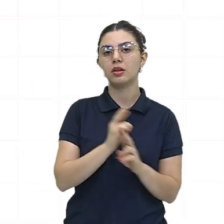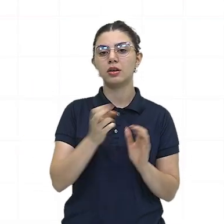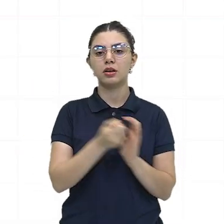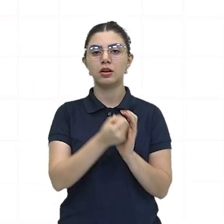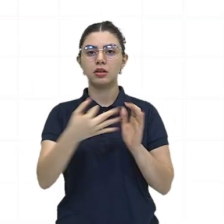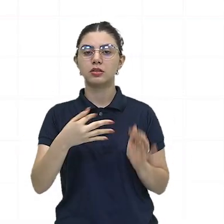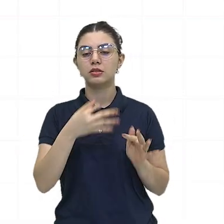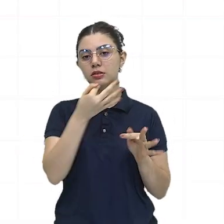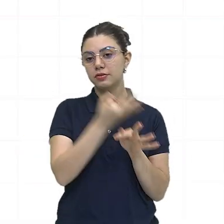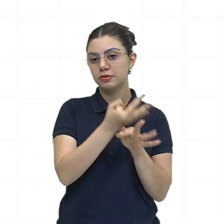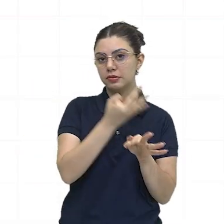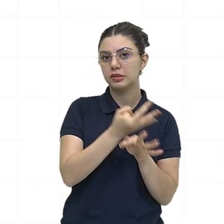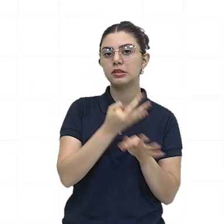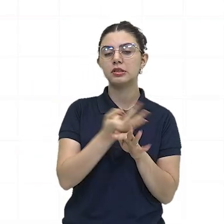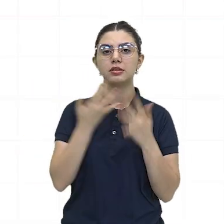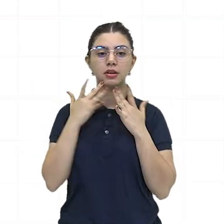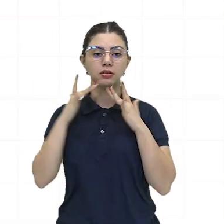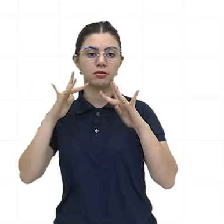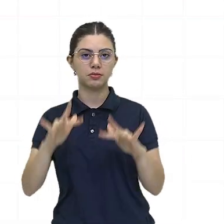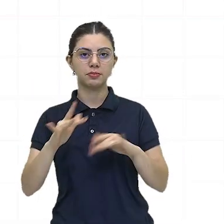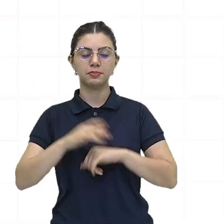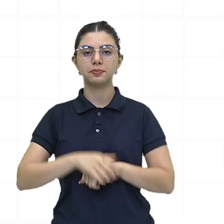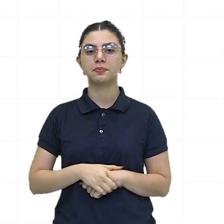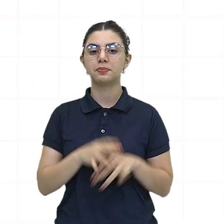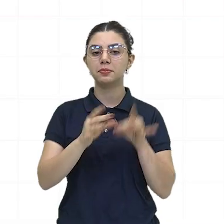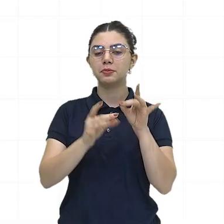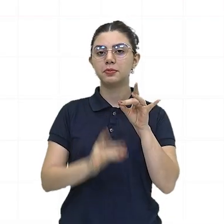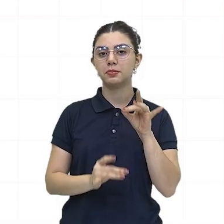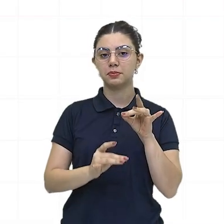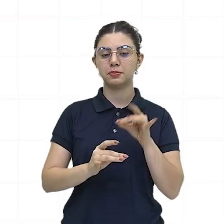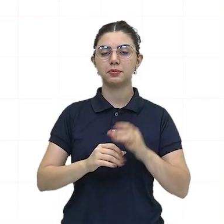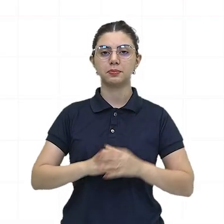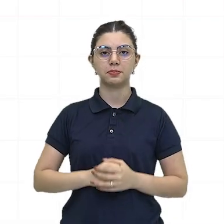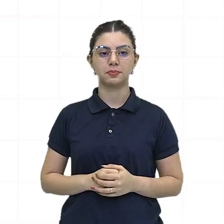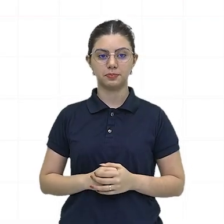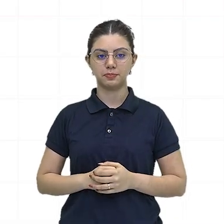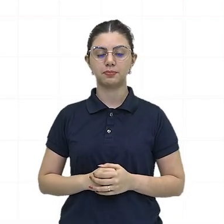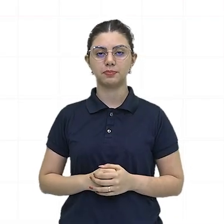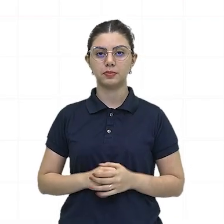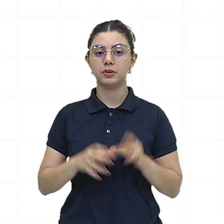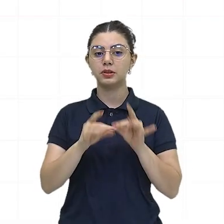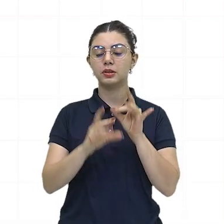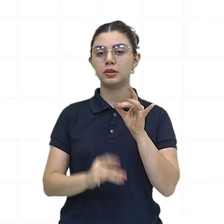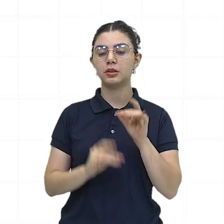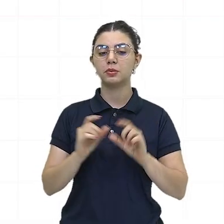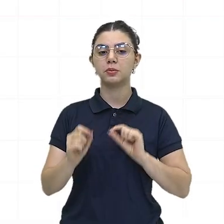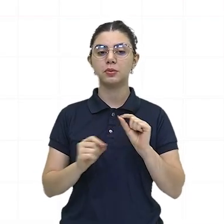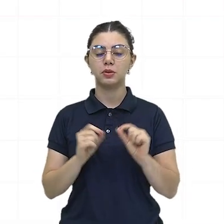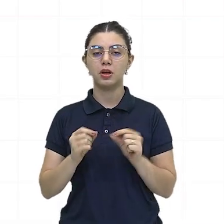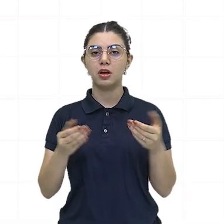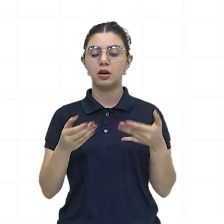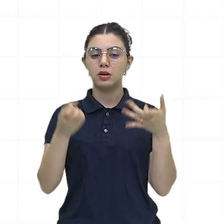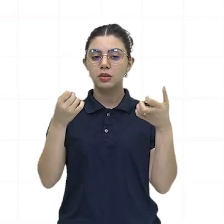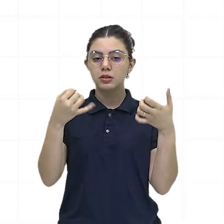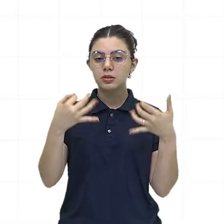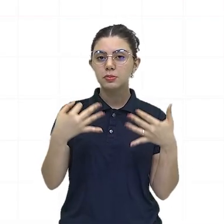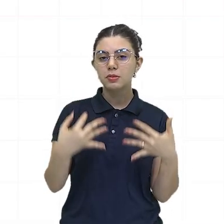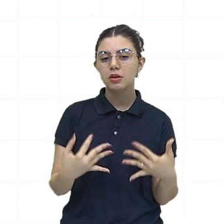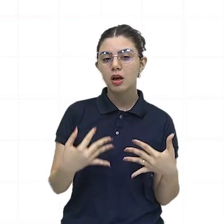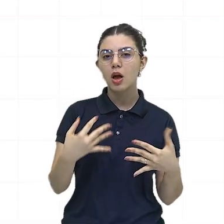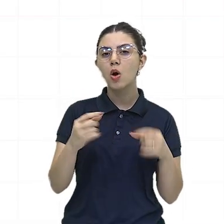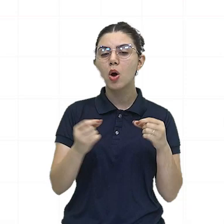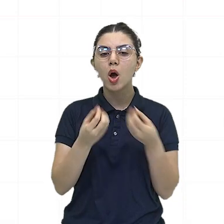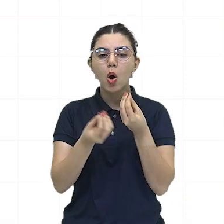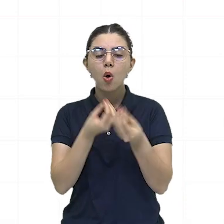conhecimento relações entre os componentes físicos naturais, parte 1. No detalhamento, nós